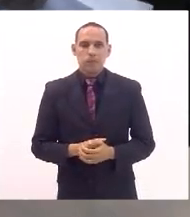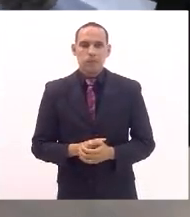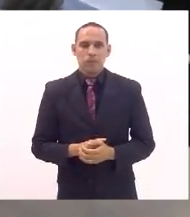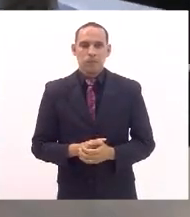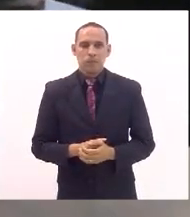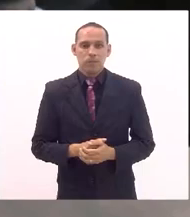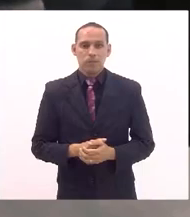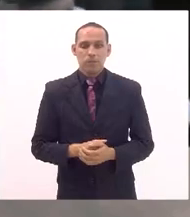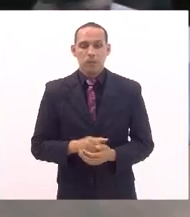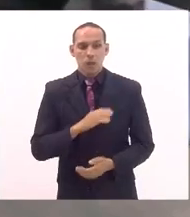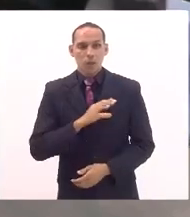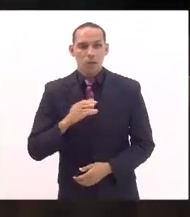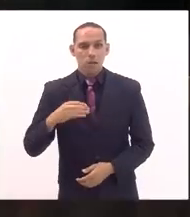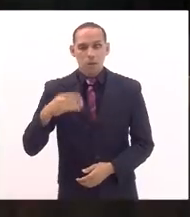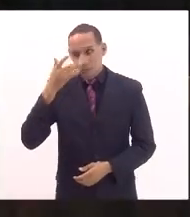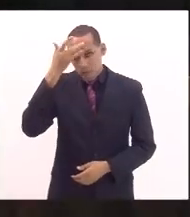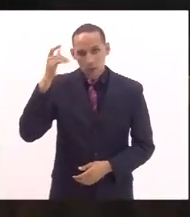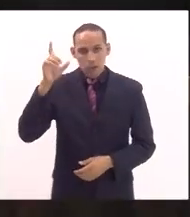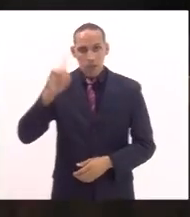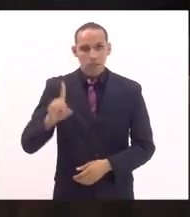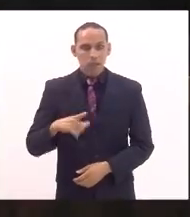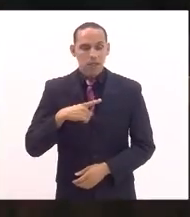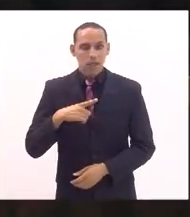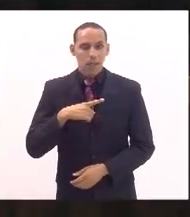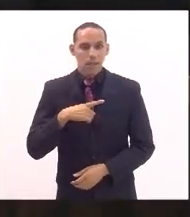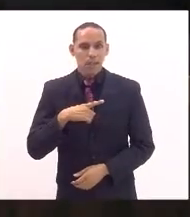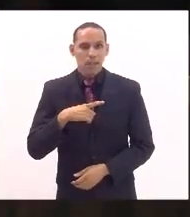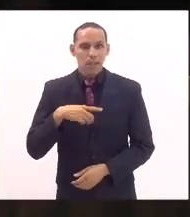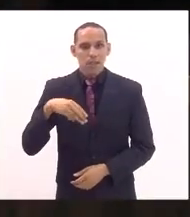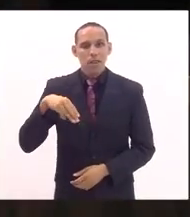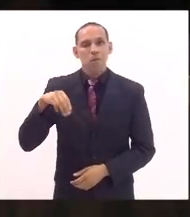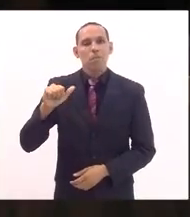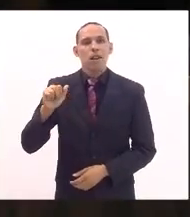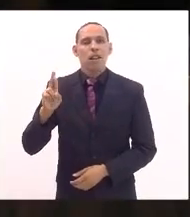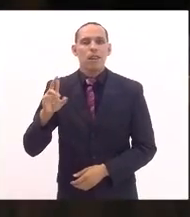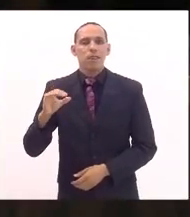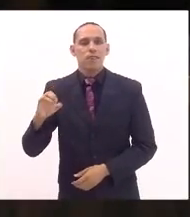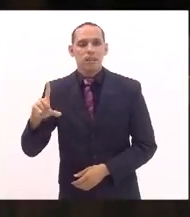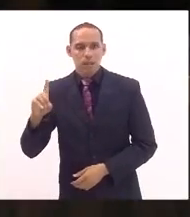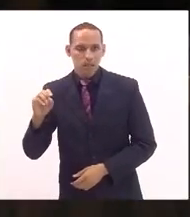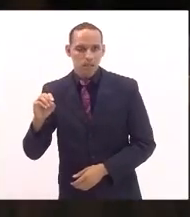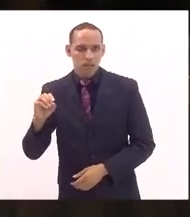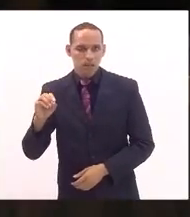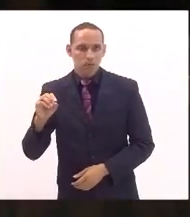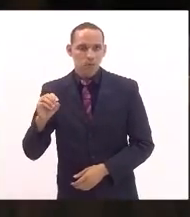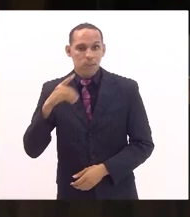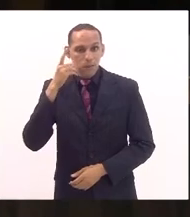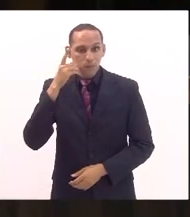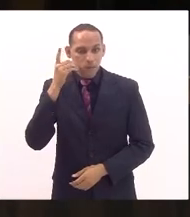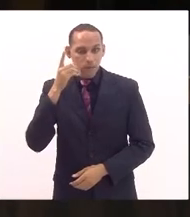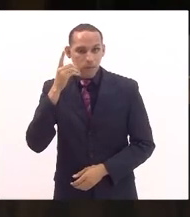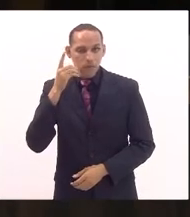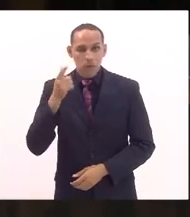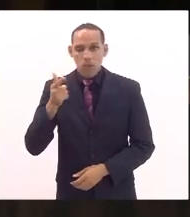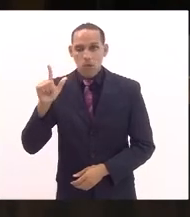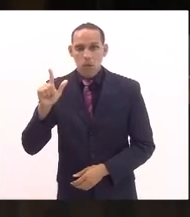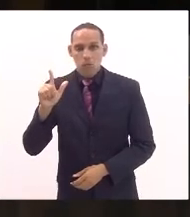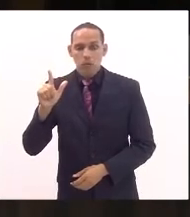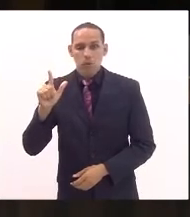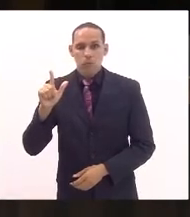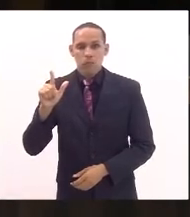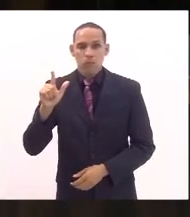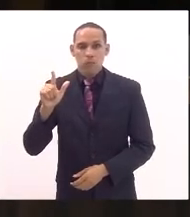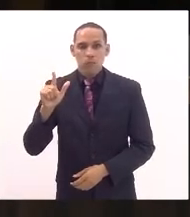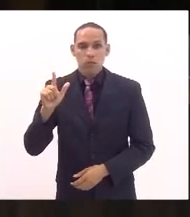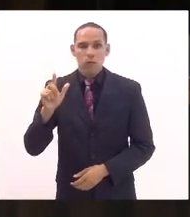e ela condição de pessoa com deficiência Deputado Márcio Marcelo cabeleireiro o resultado Marcelo cabeleireiro dotado